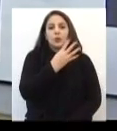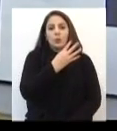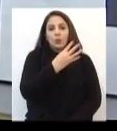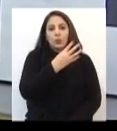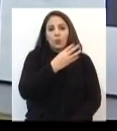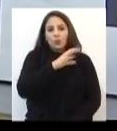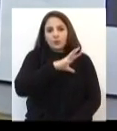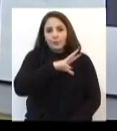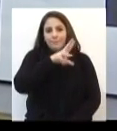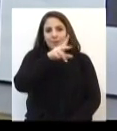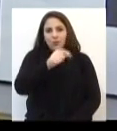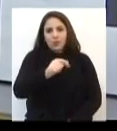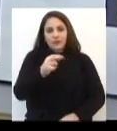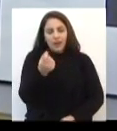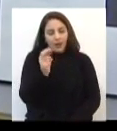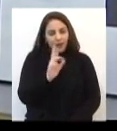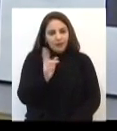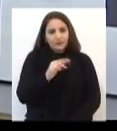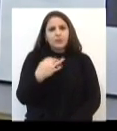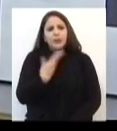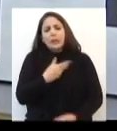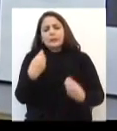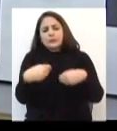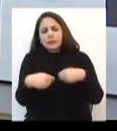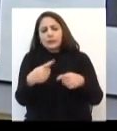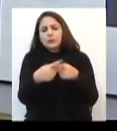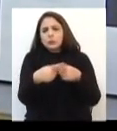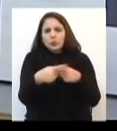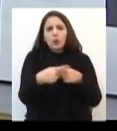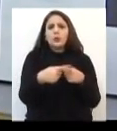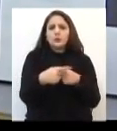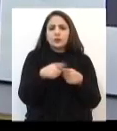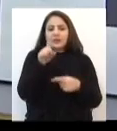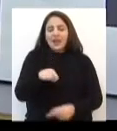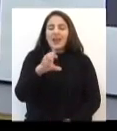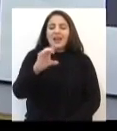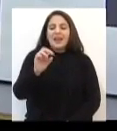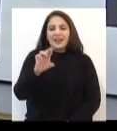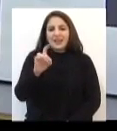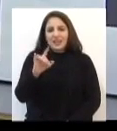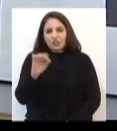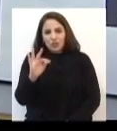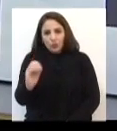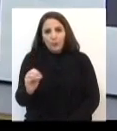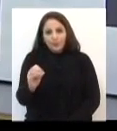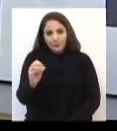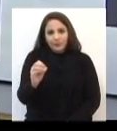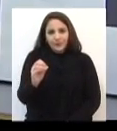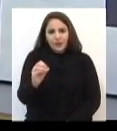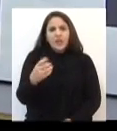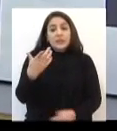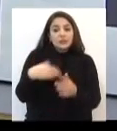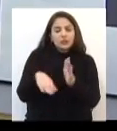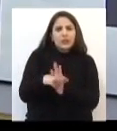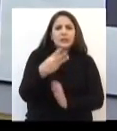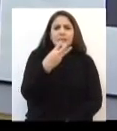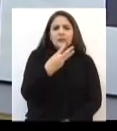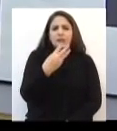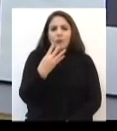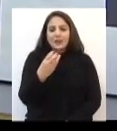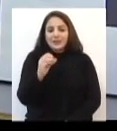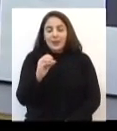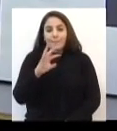de reais recentemente, e as necessidades dos nossos associados, que é o crédito, né? O crédito chegou aos